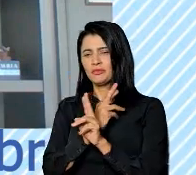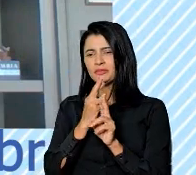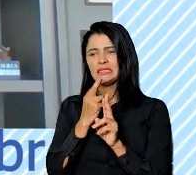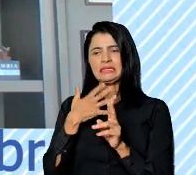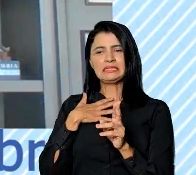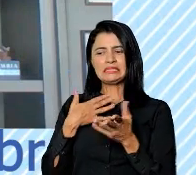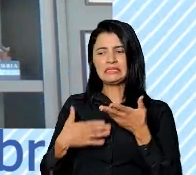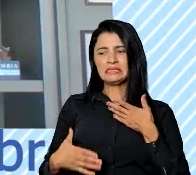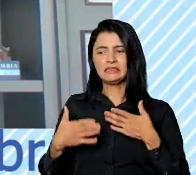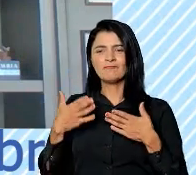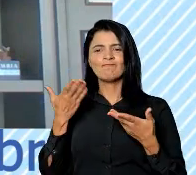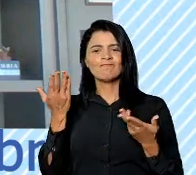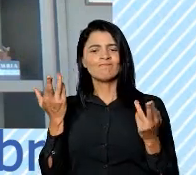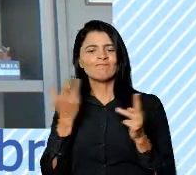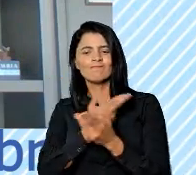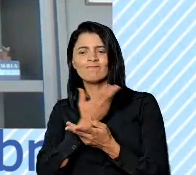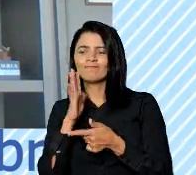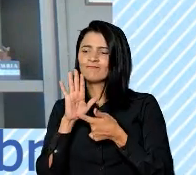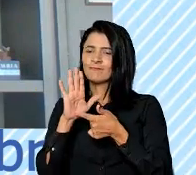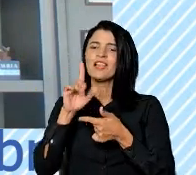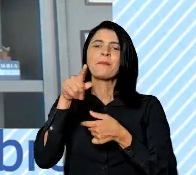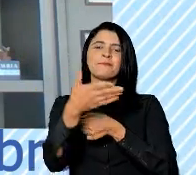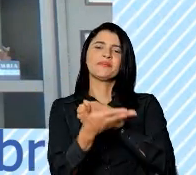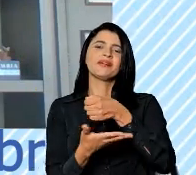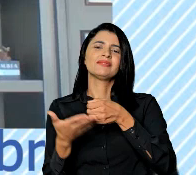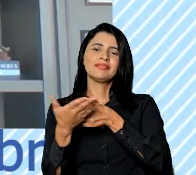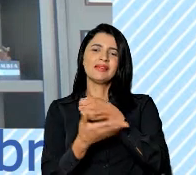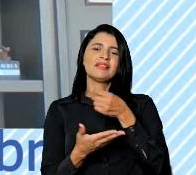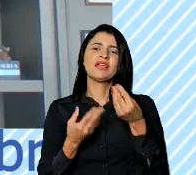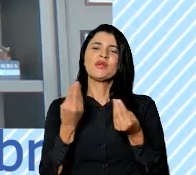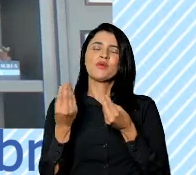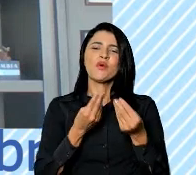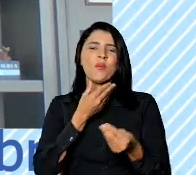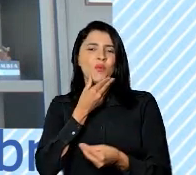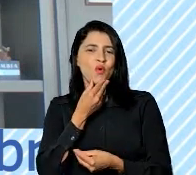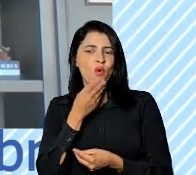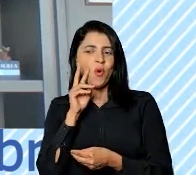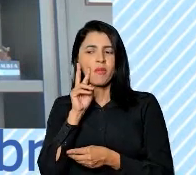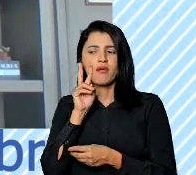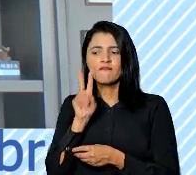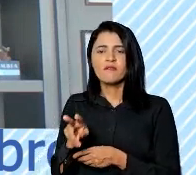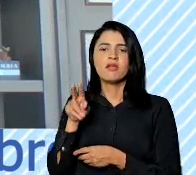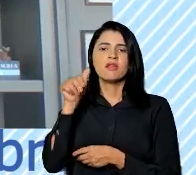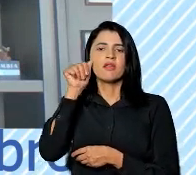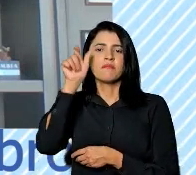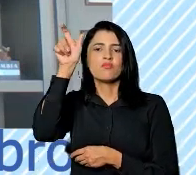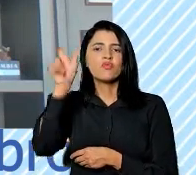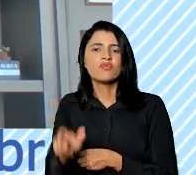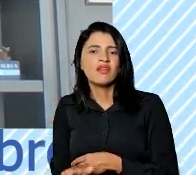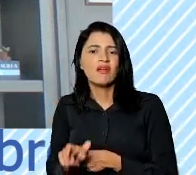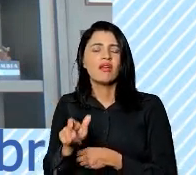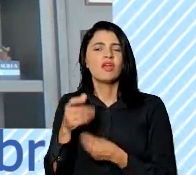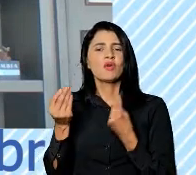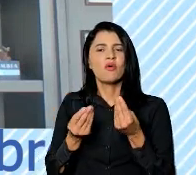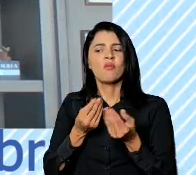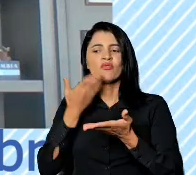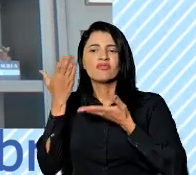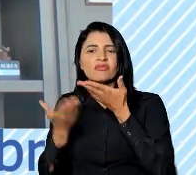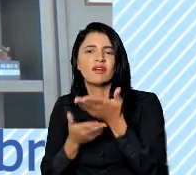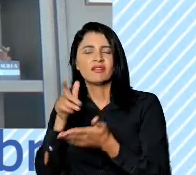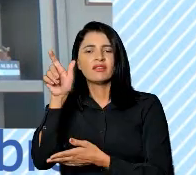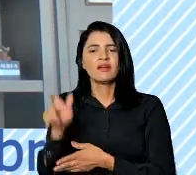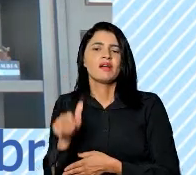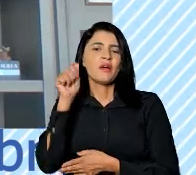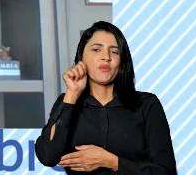corporal, ela está, sim, baseada pelo como os homens enxergam as mulheres e como os homens tratam as mulheres